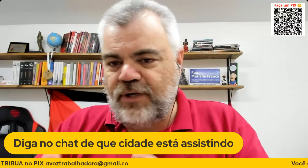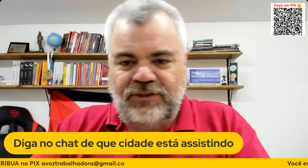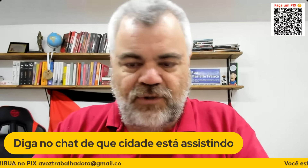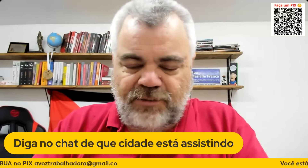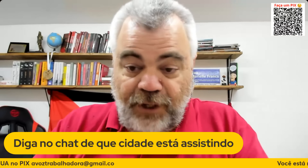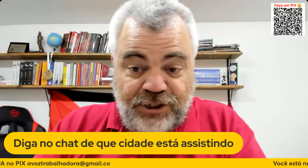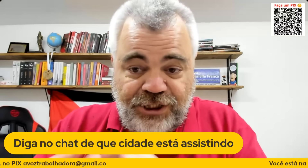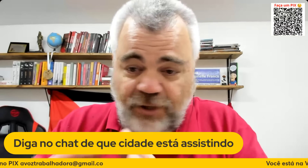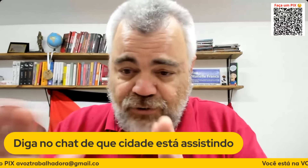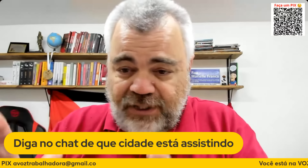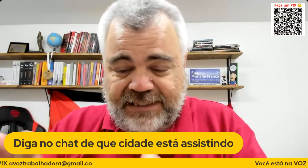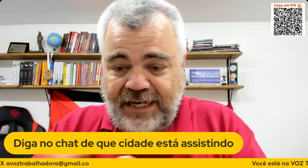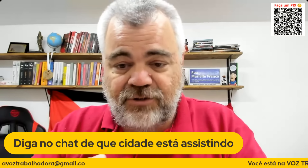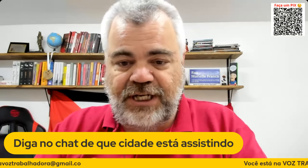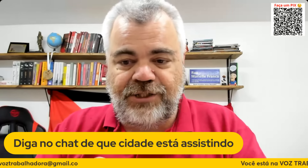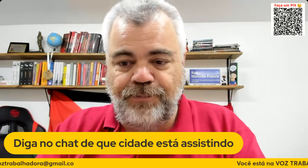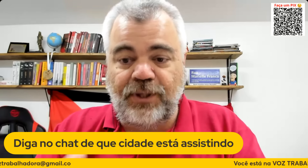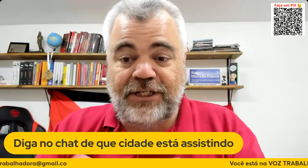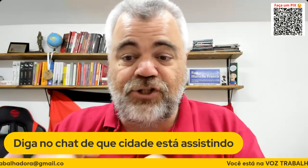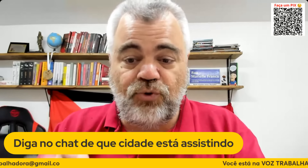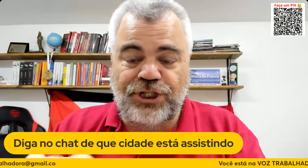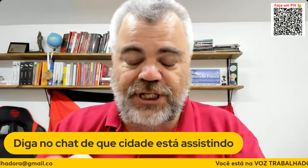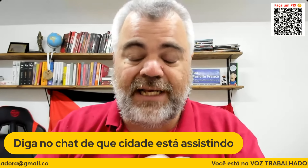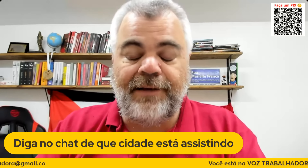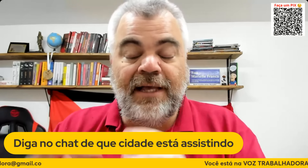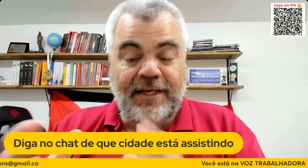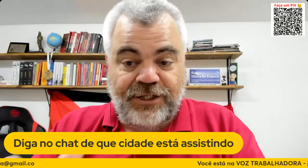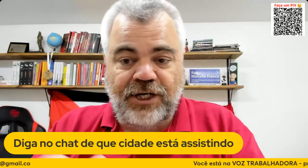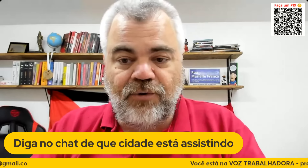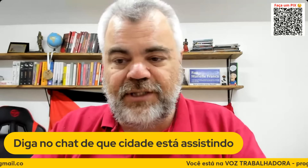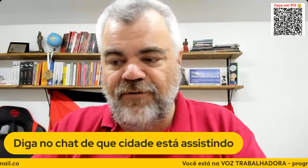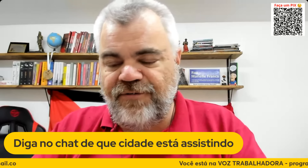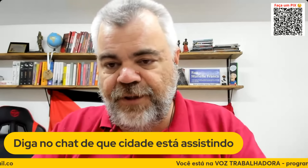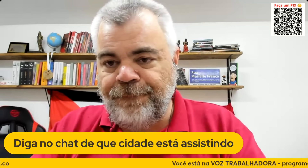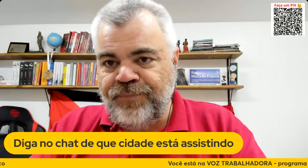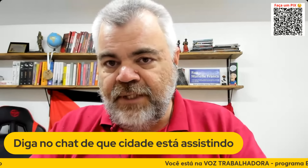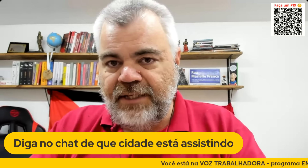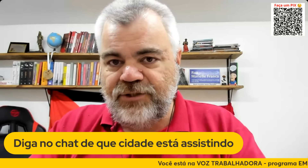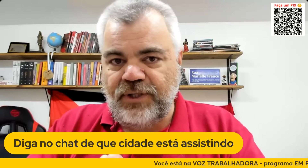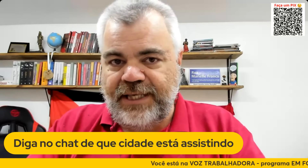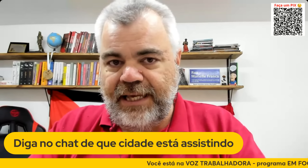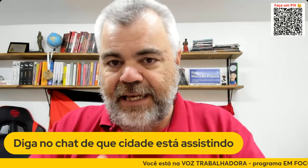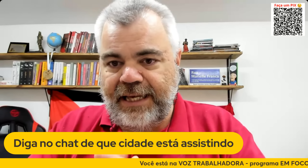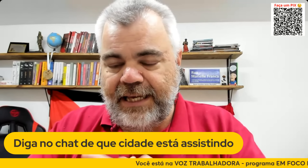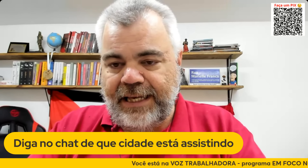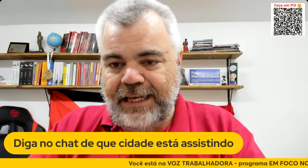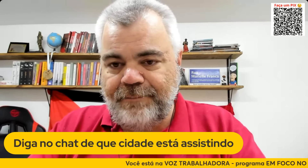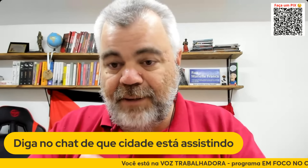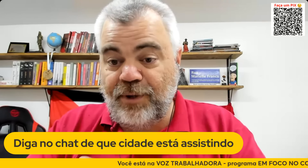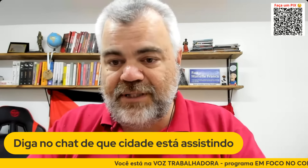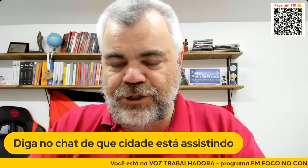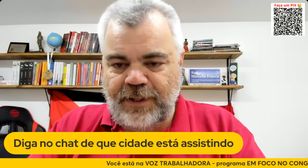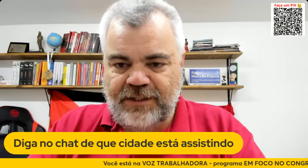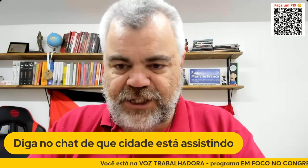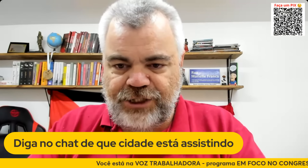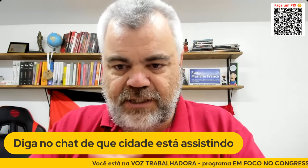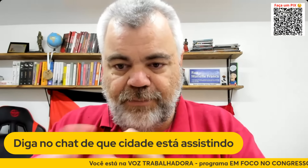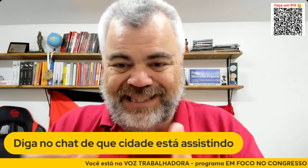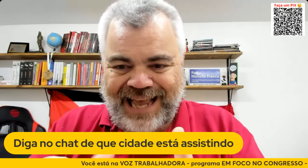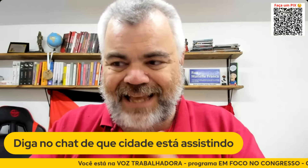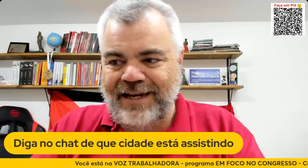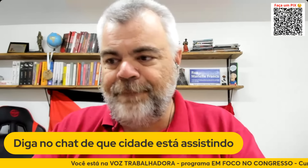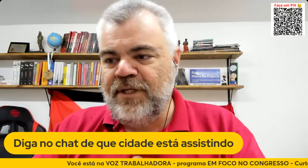tuas colocações pode deixar o que tu quiser no chat importante que tu diga ali que chegou até o fim que isso aqui é é bem importante pra